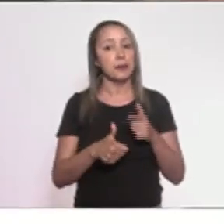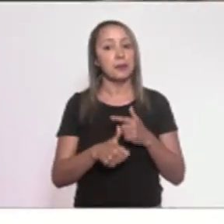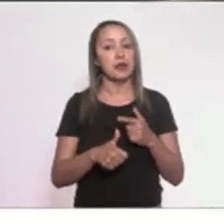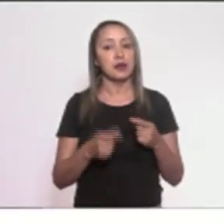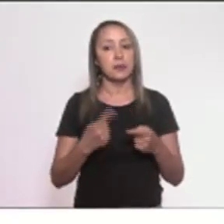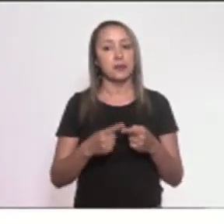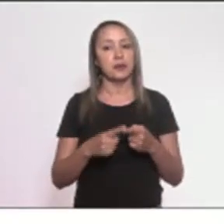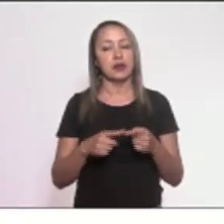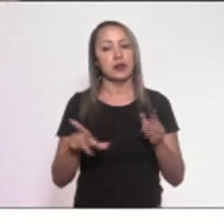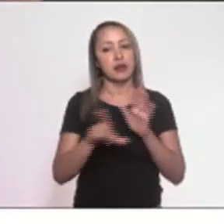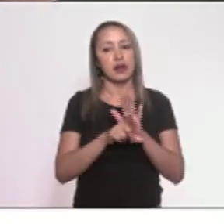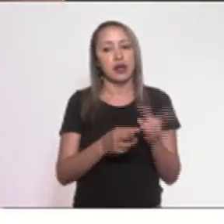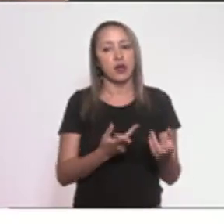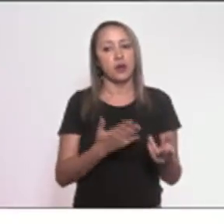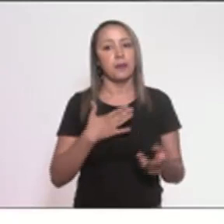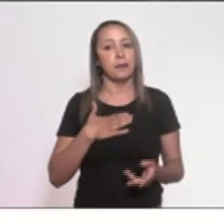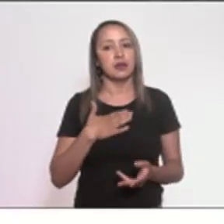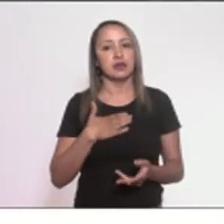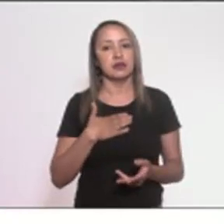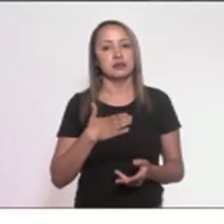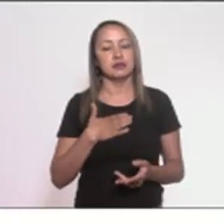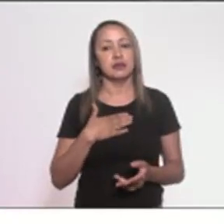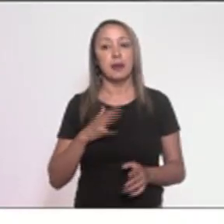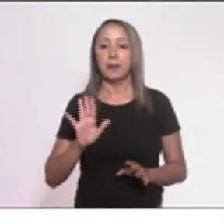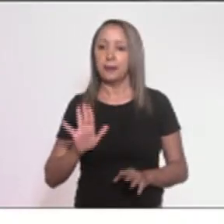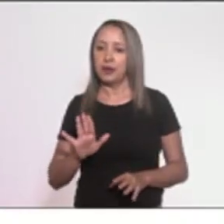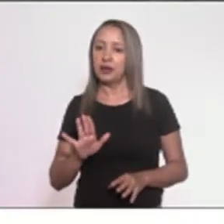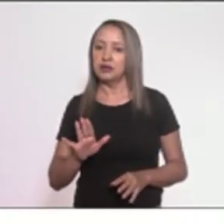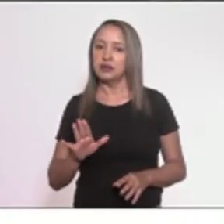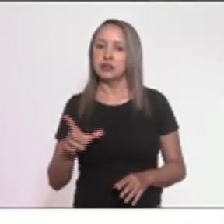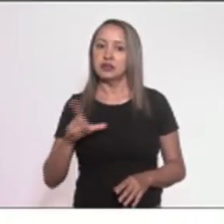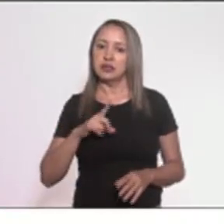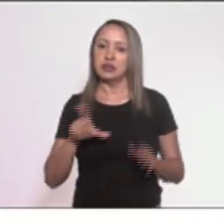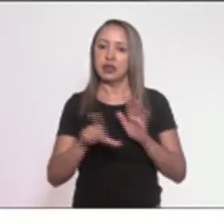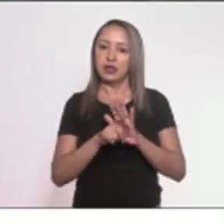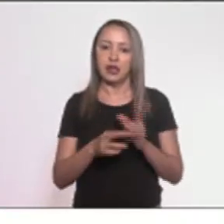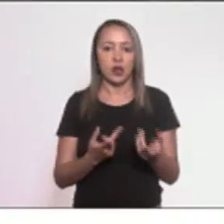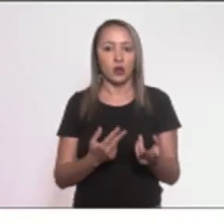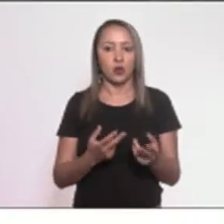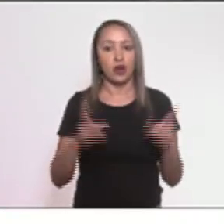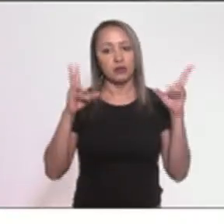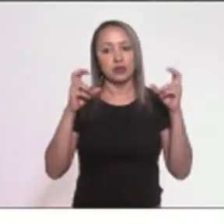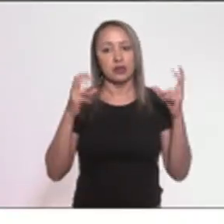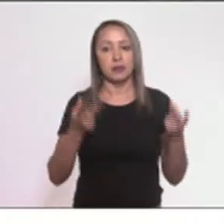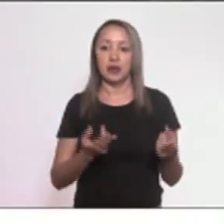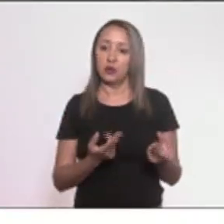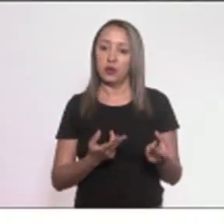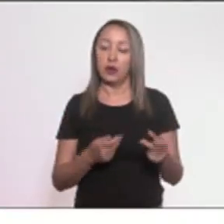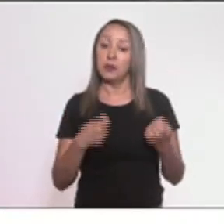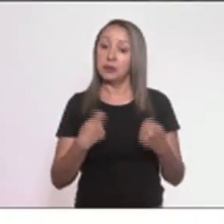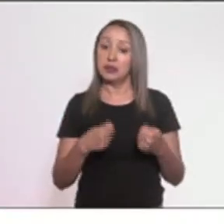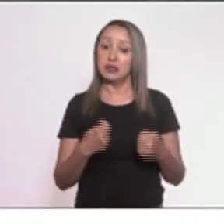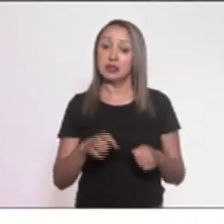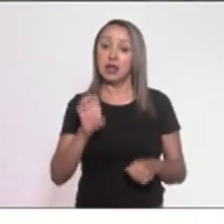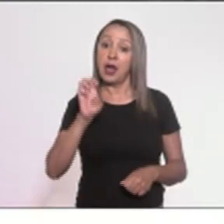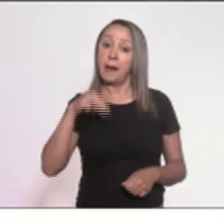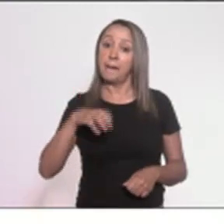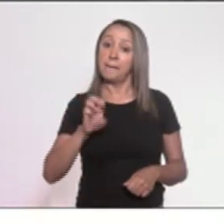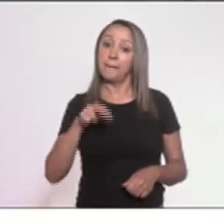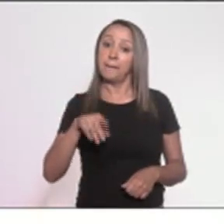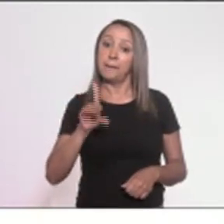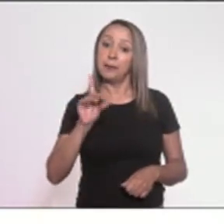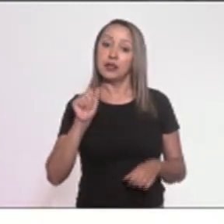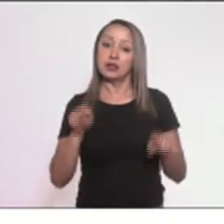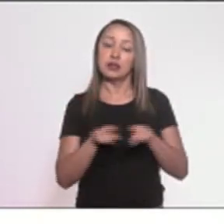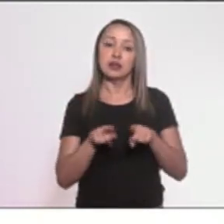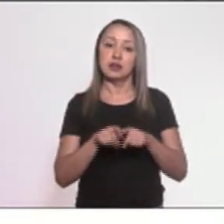isso. Olha só, deputado. Se existe uma lei, ele está tratando do mesmo tema, ele tem que fazer a emenda à lei. Se for o